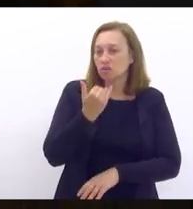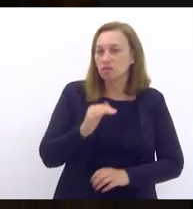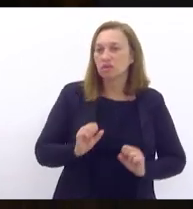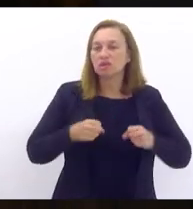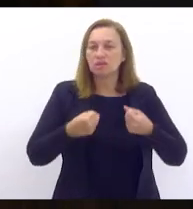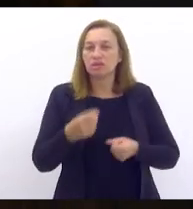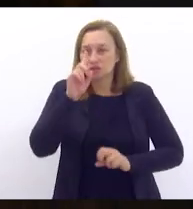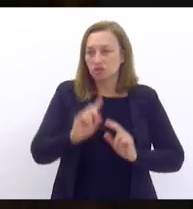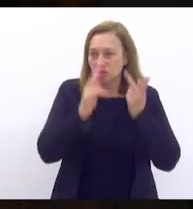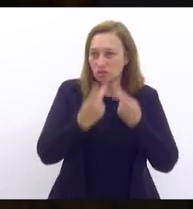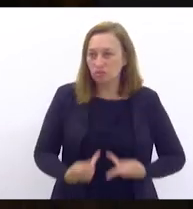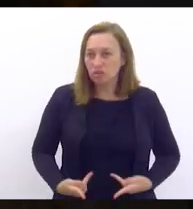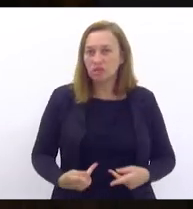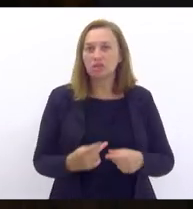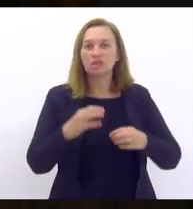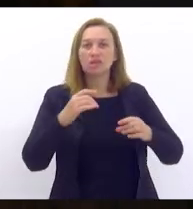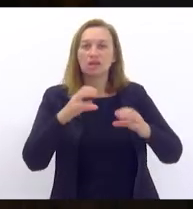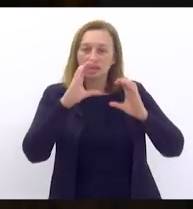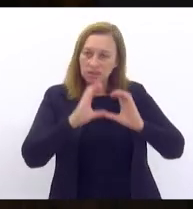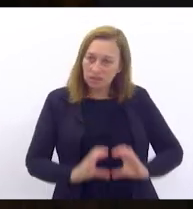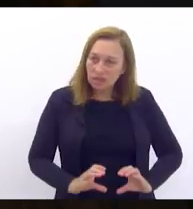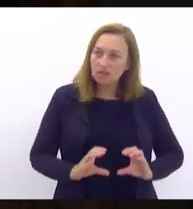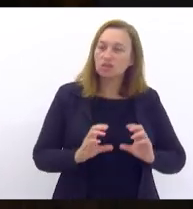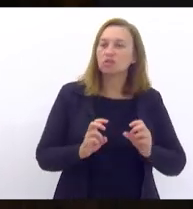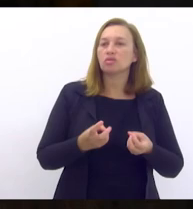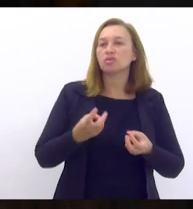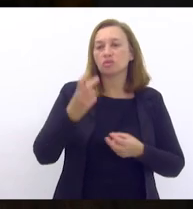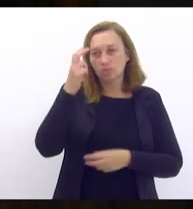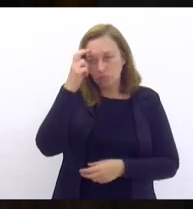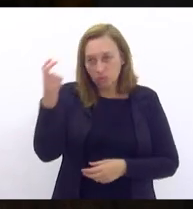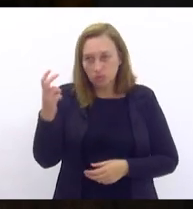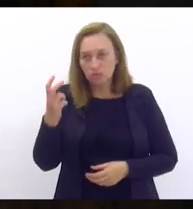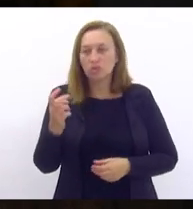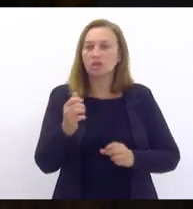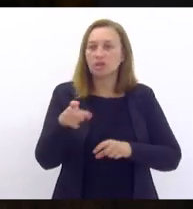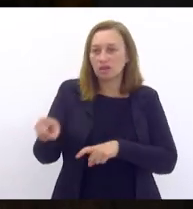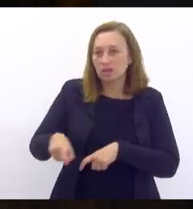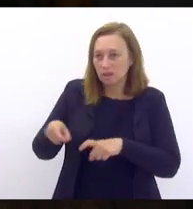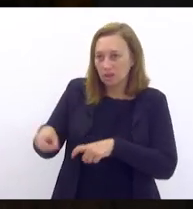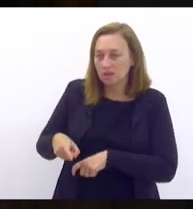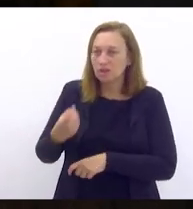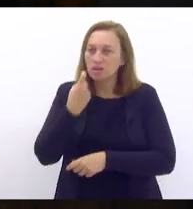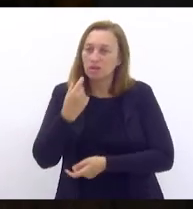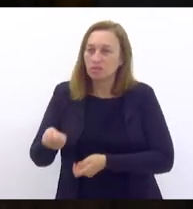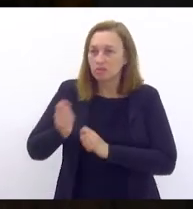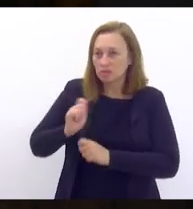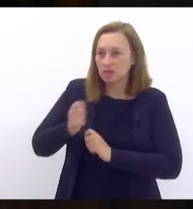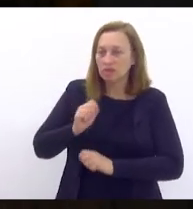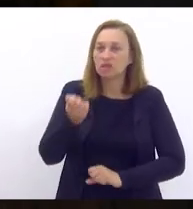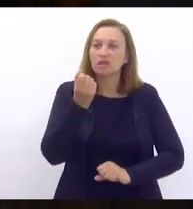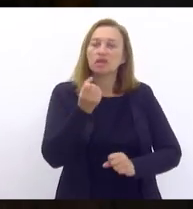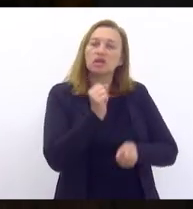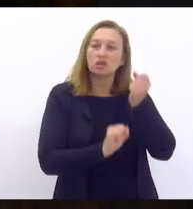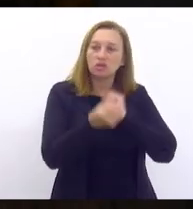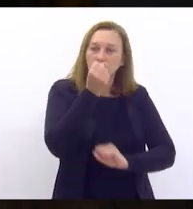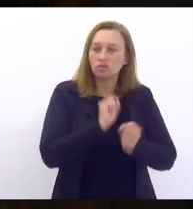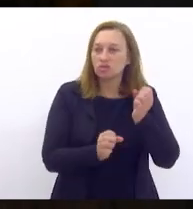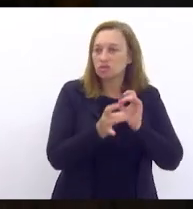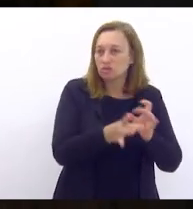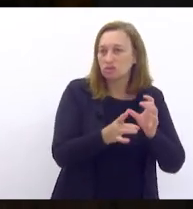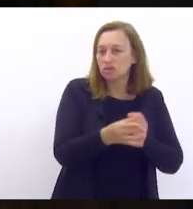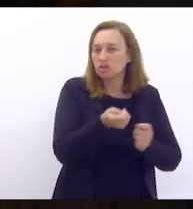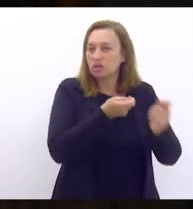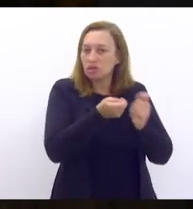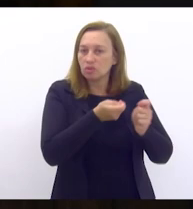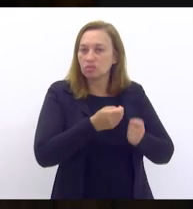dos Direitos Humanos, Cidadania, Agricultura, Pecuária e Política Rural, Agrária e Pesqueira, de Economia, Indústria e Comércio, Orçamento, Finanças,